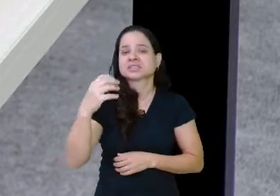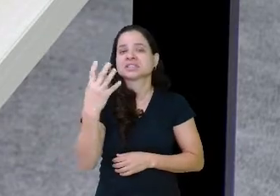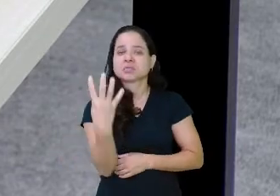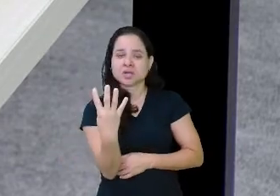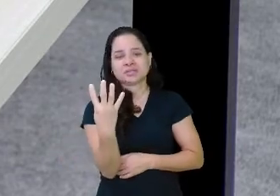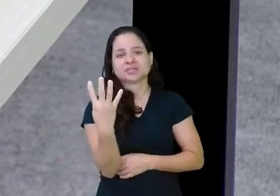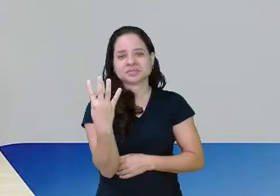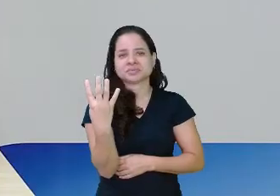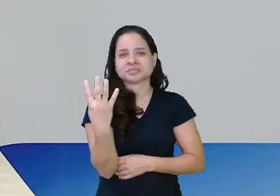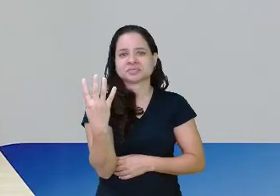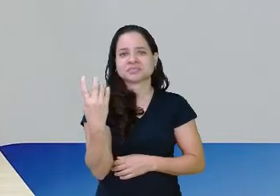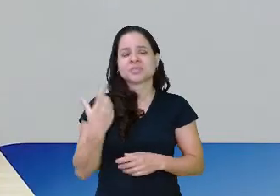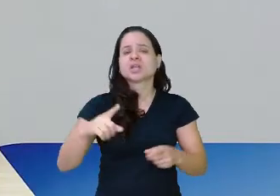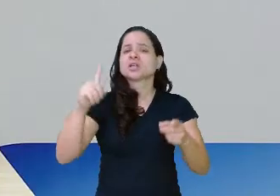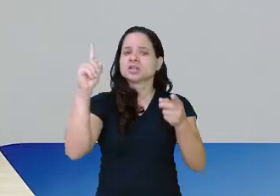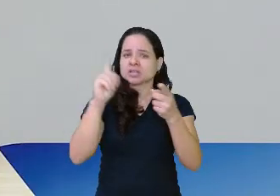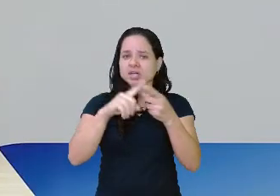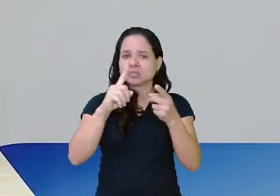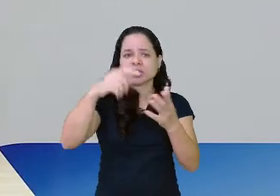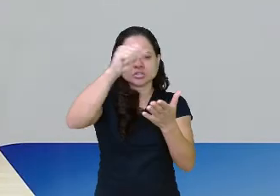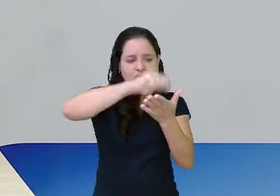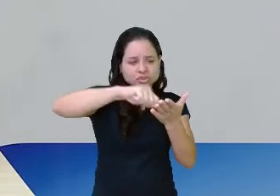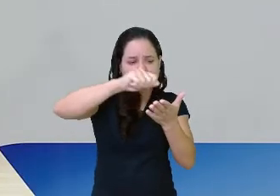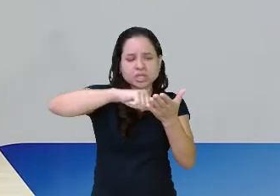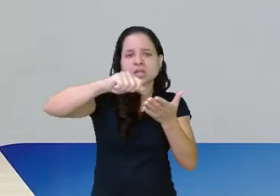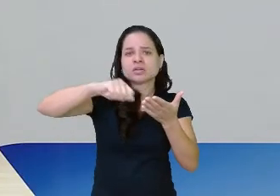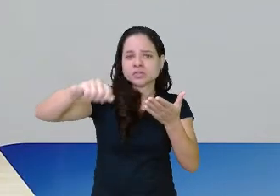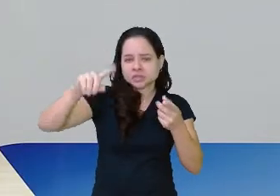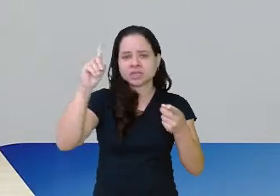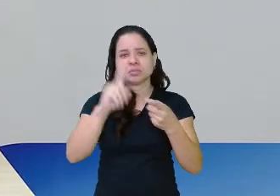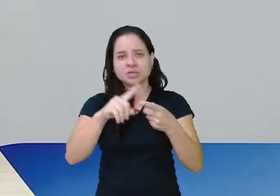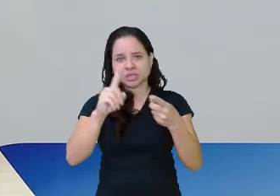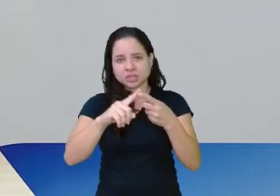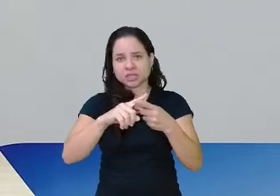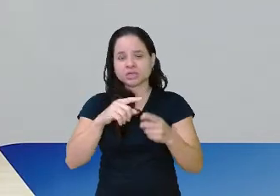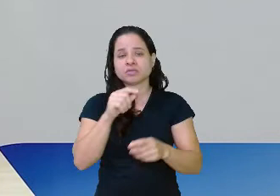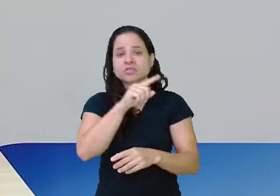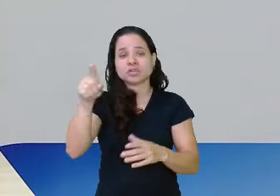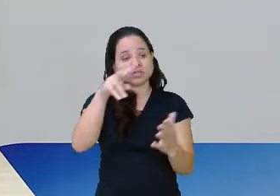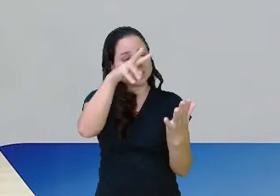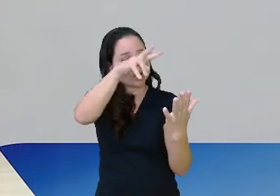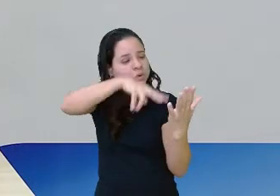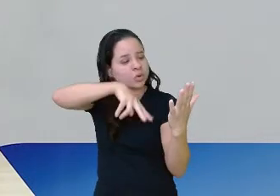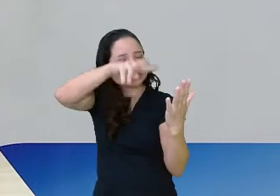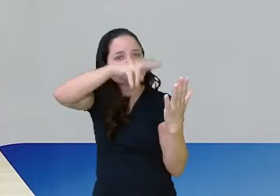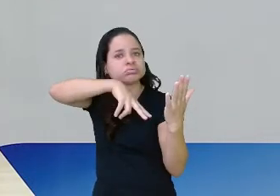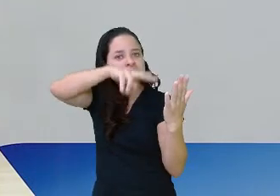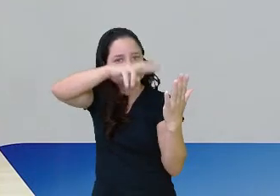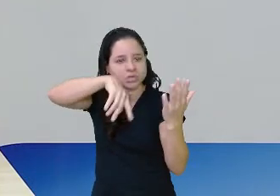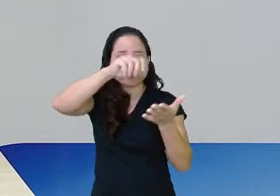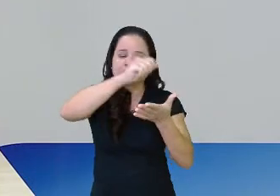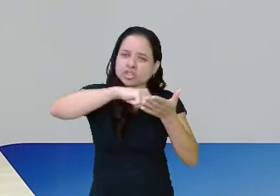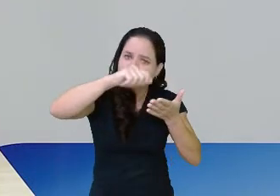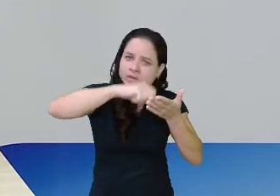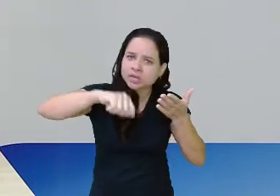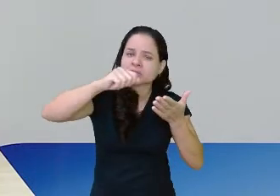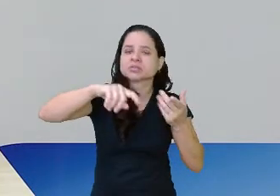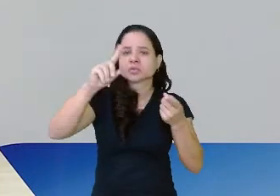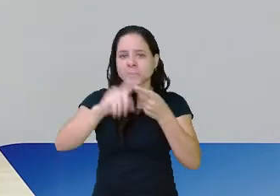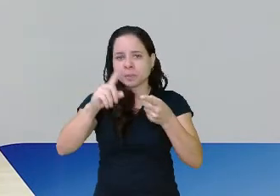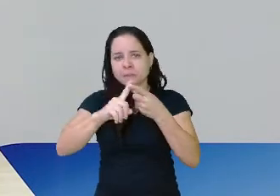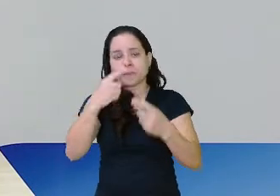1234. E é assim, inclusive, que a gente escreve por extenso. Você vai lendo e vai escrevendo.